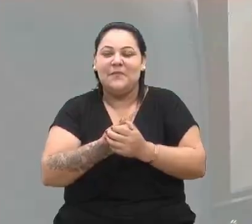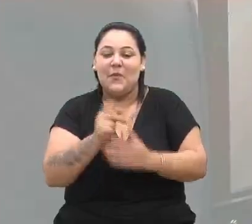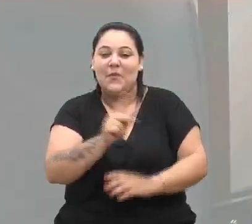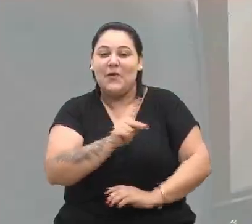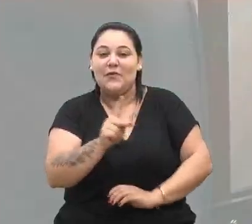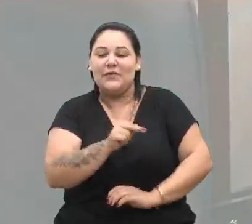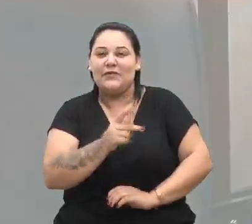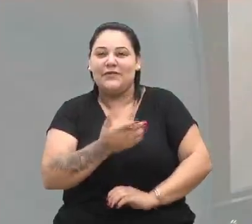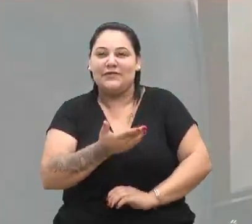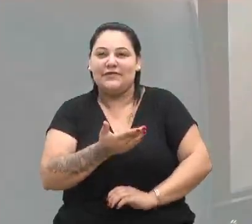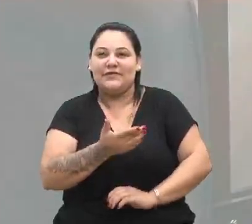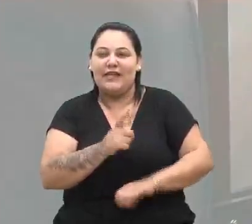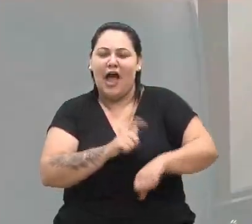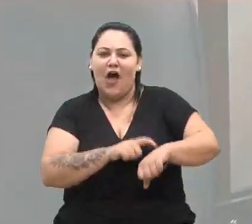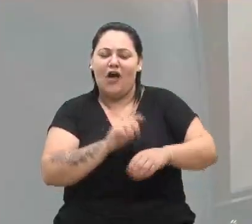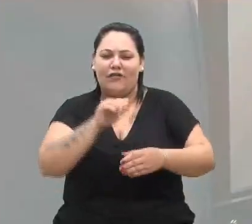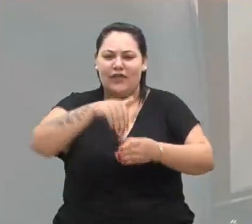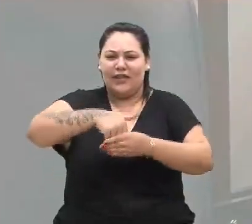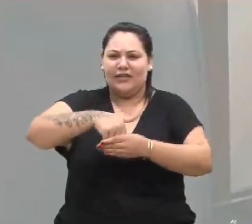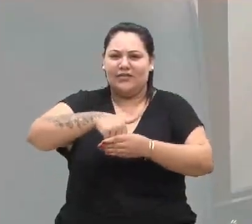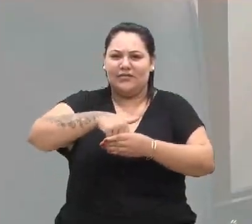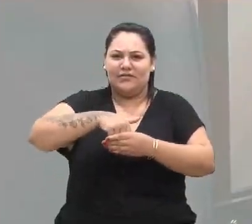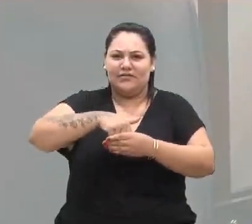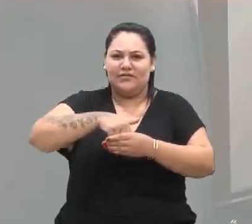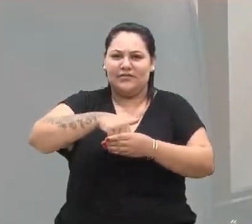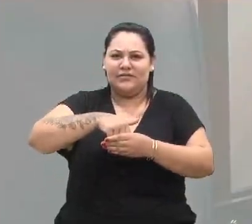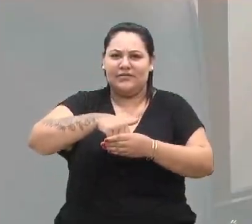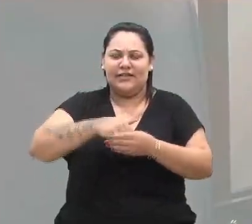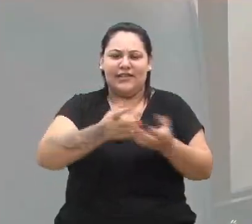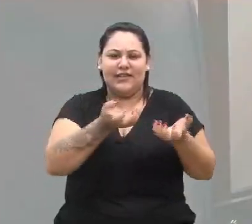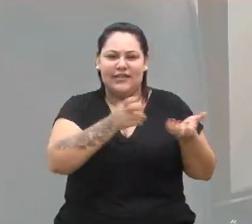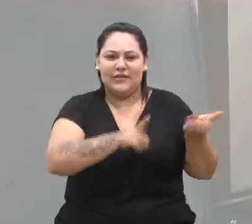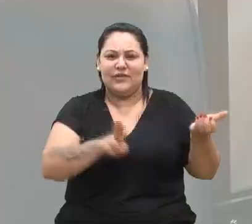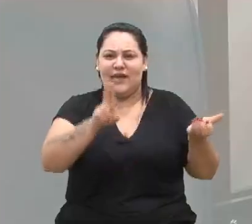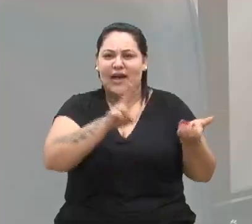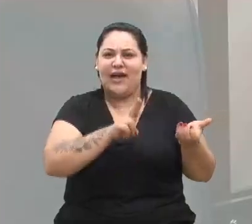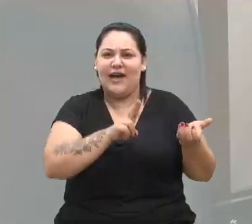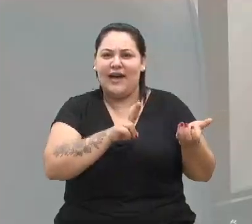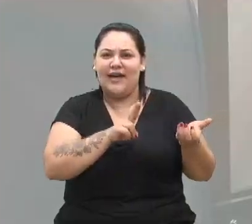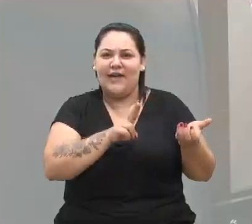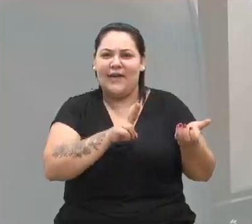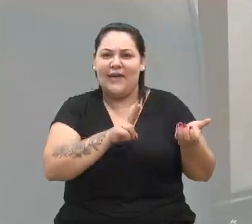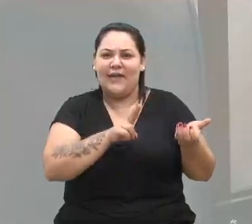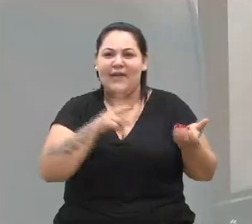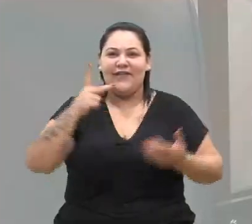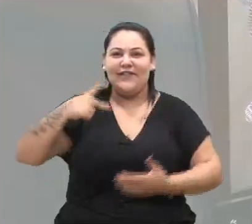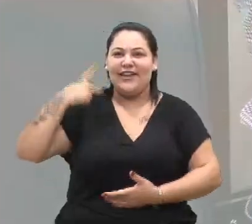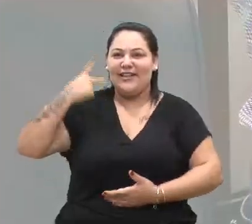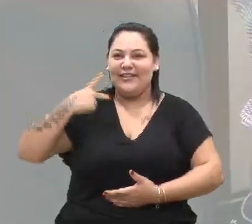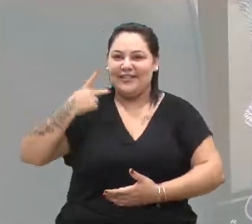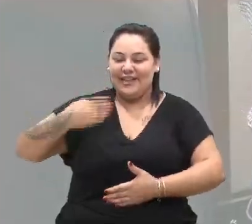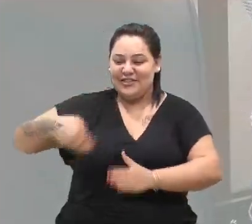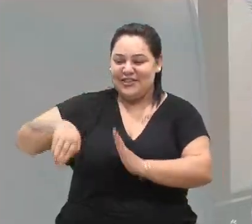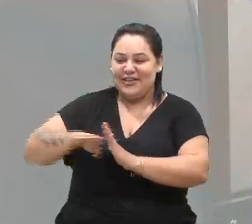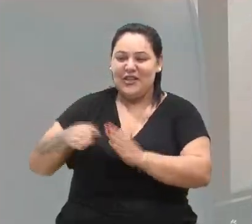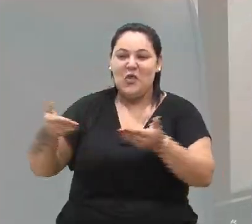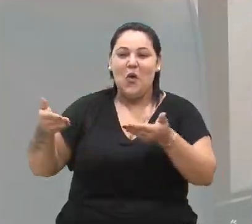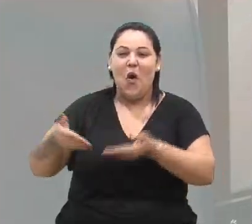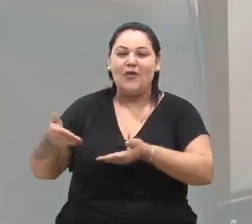professor, na hora de votar, quis usar aquele método do vereador que está chegando